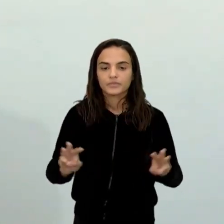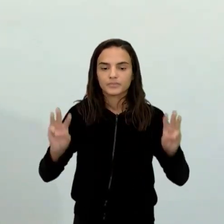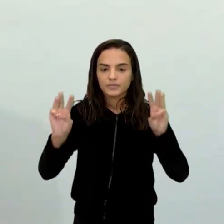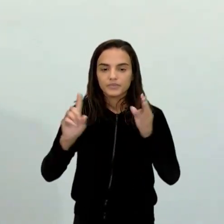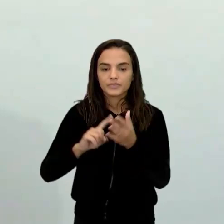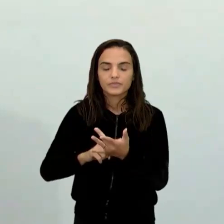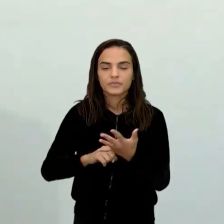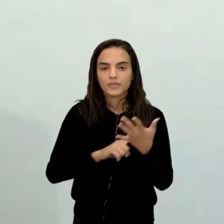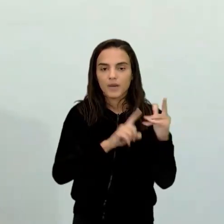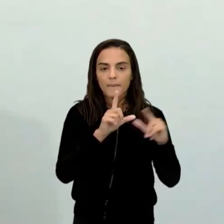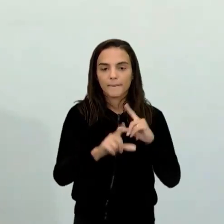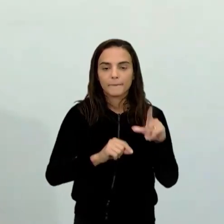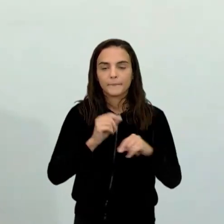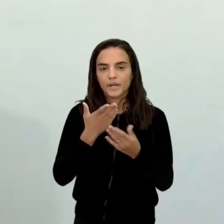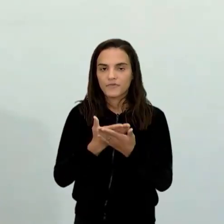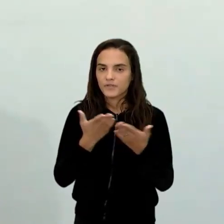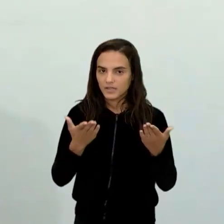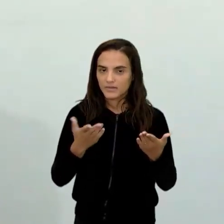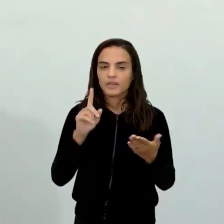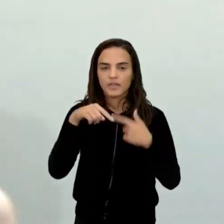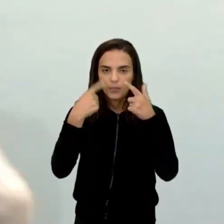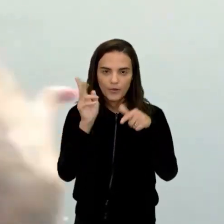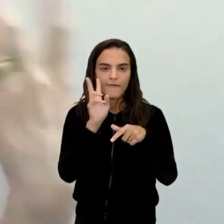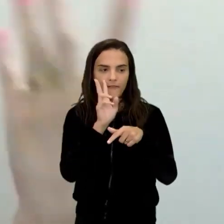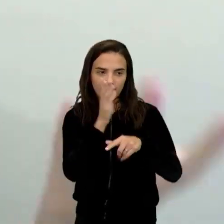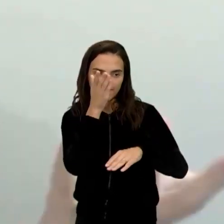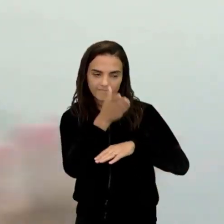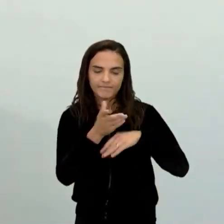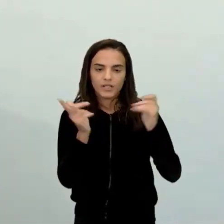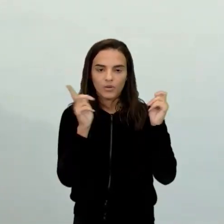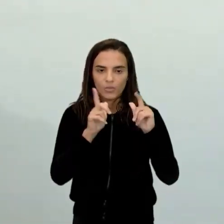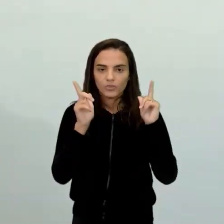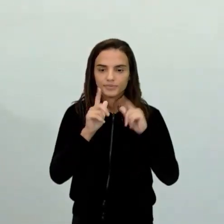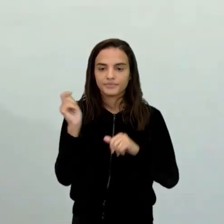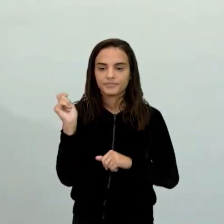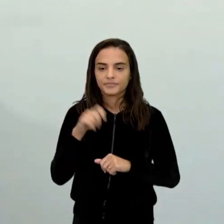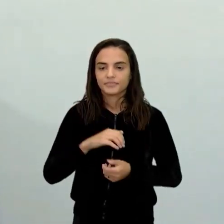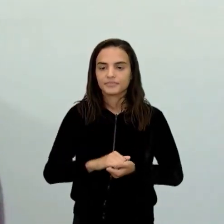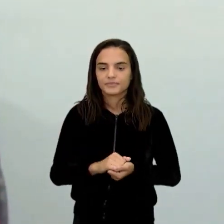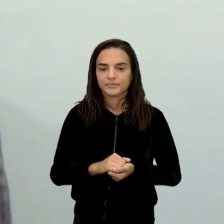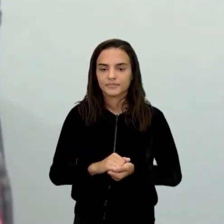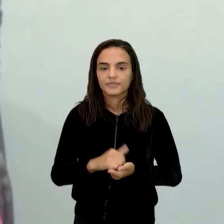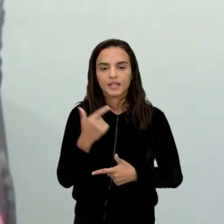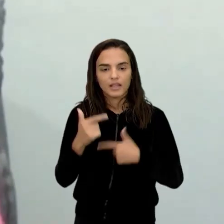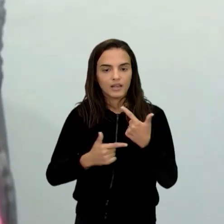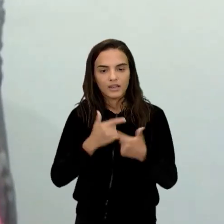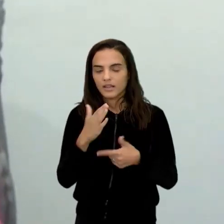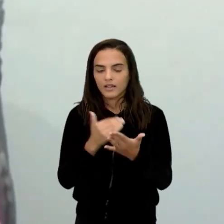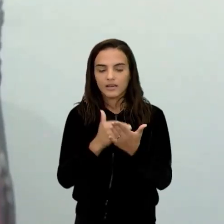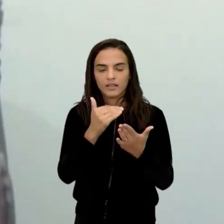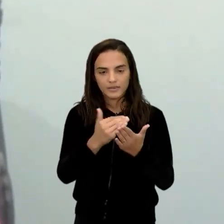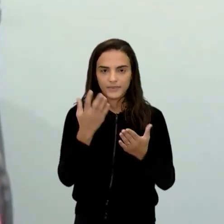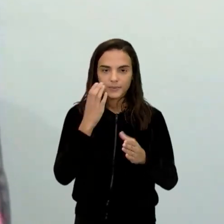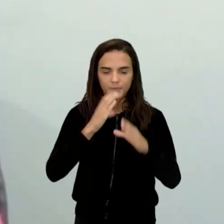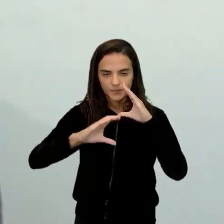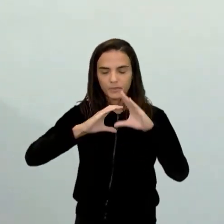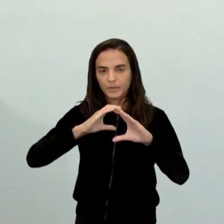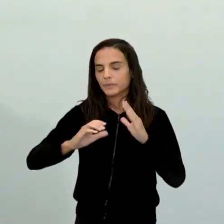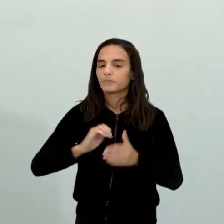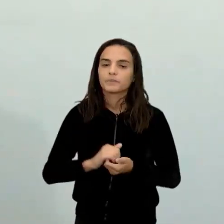tecnologia assistiva, para vocês poderem depois ter acesso, se alguém quiser trabalhar com esse tipo de